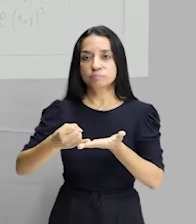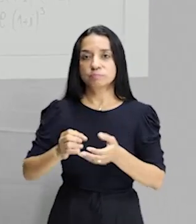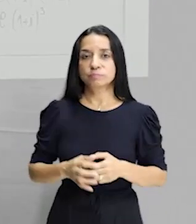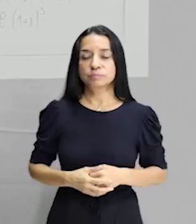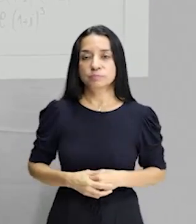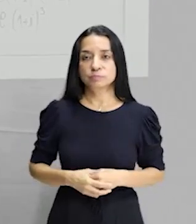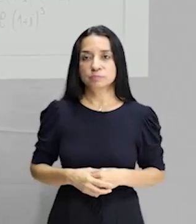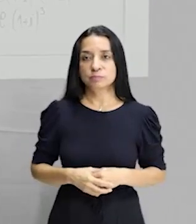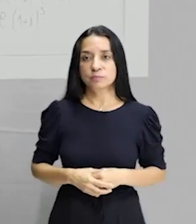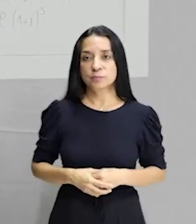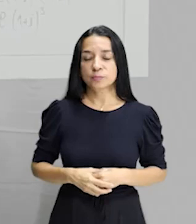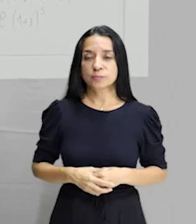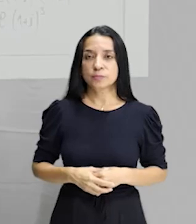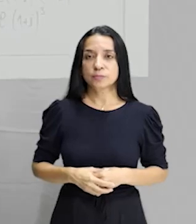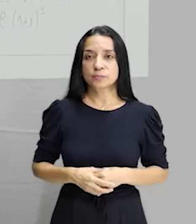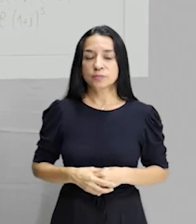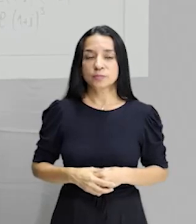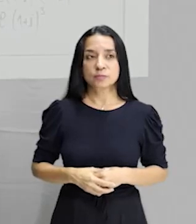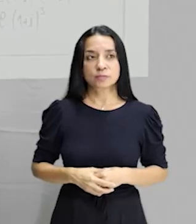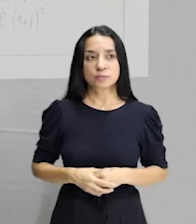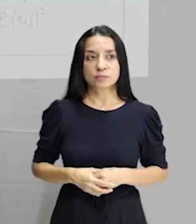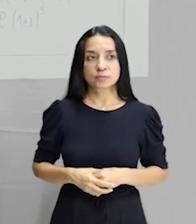esse Capital Inicial